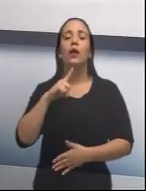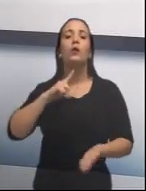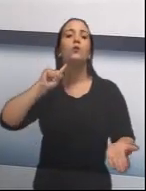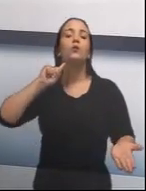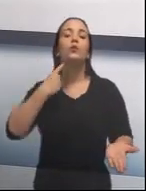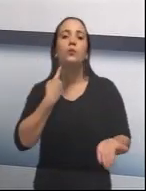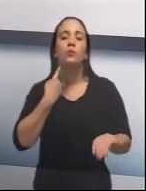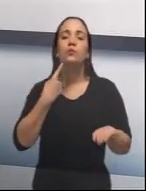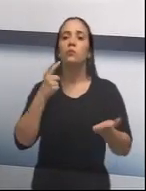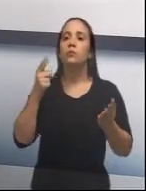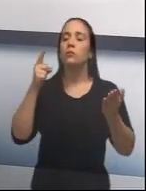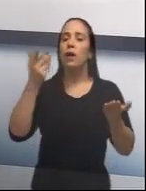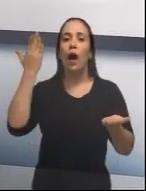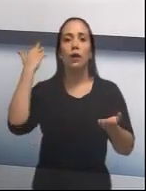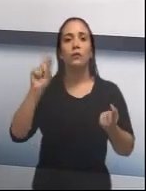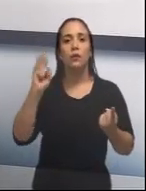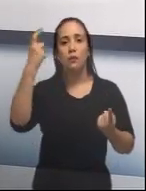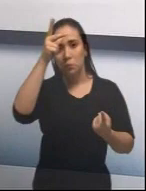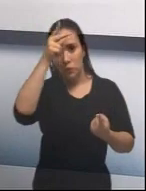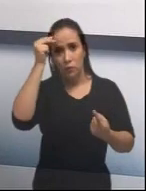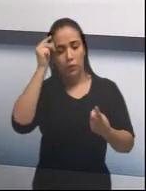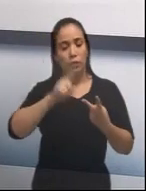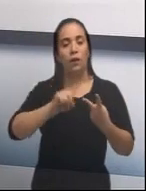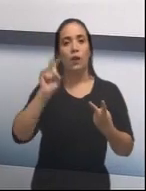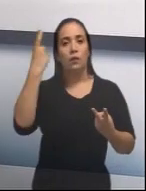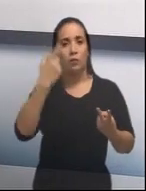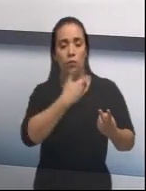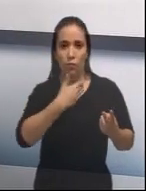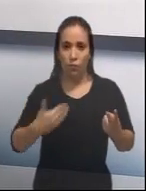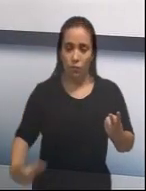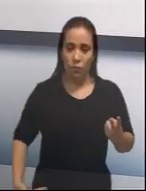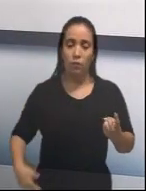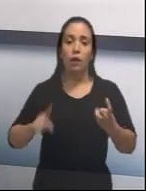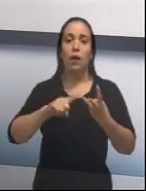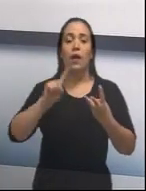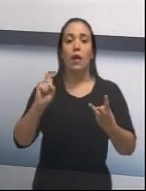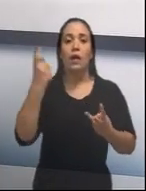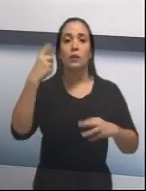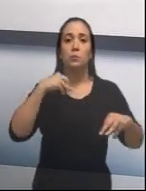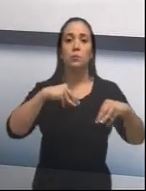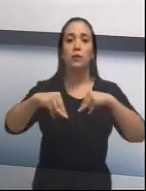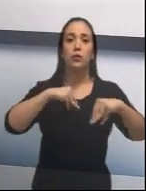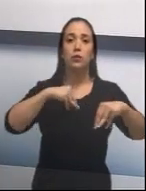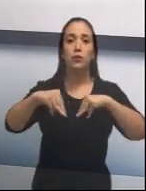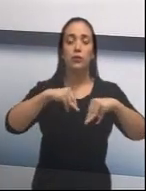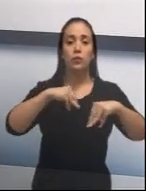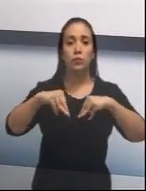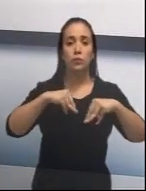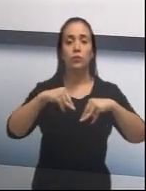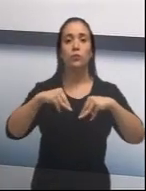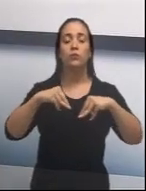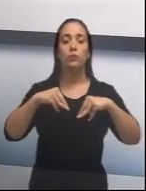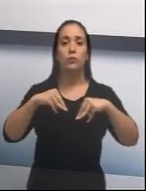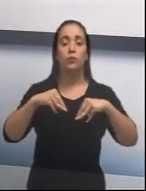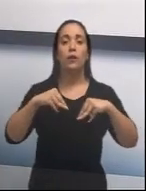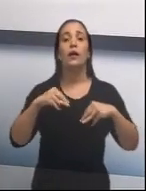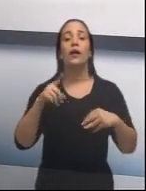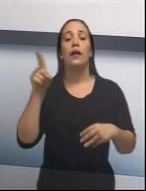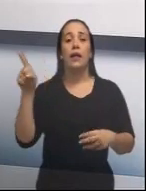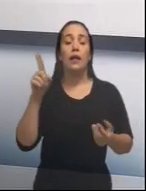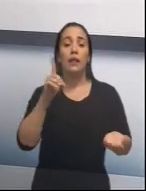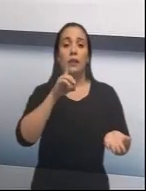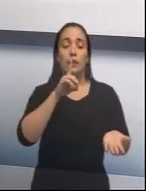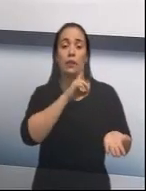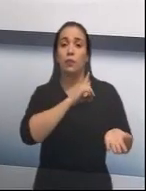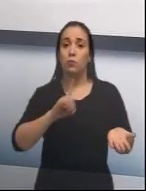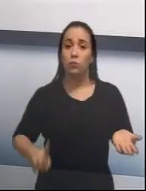mesmo tendo sido prefeito, governador e ministro da Integração Nacional. Eles erraram aqui. Ele foi deputado